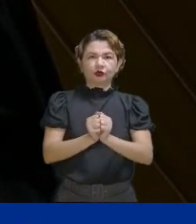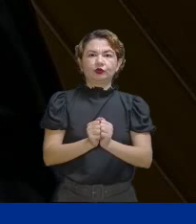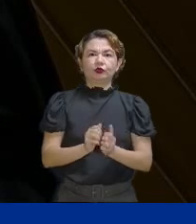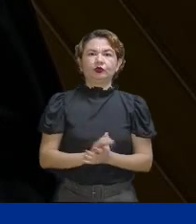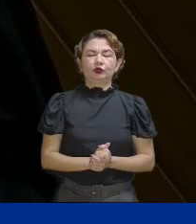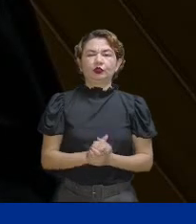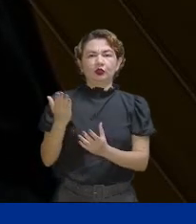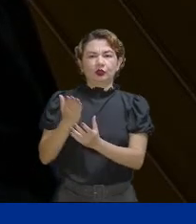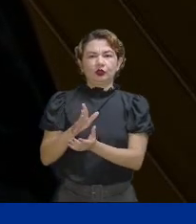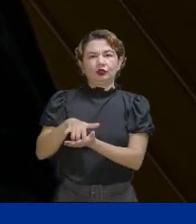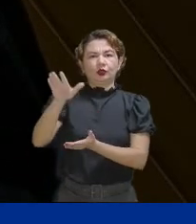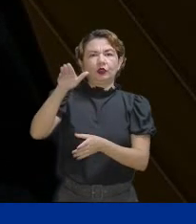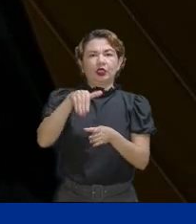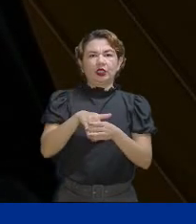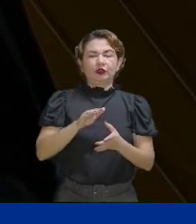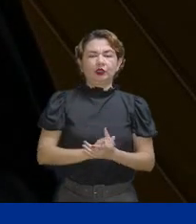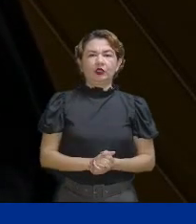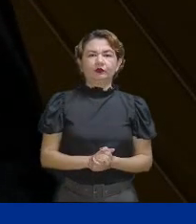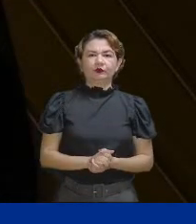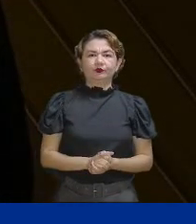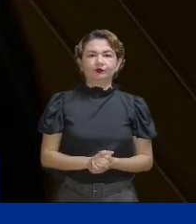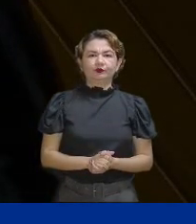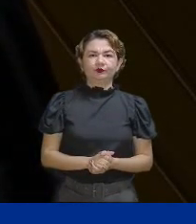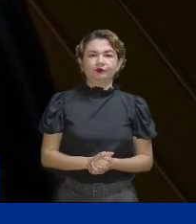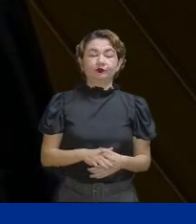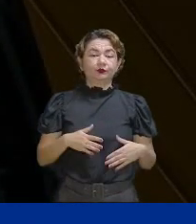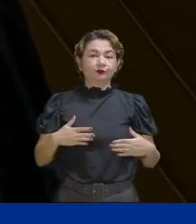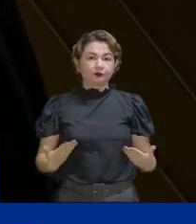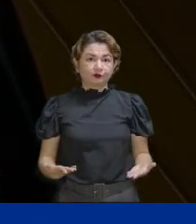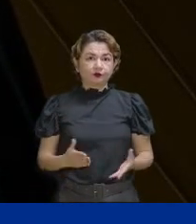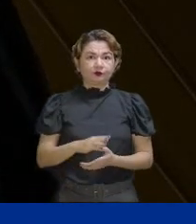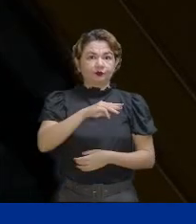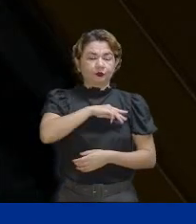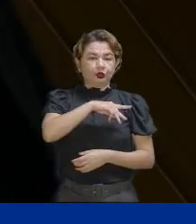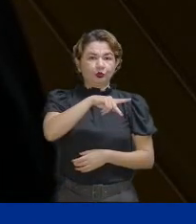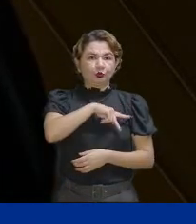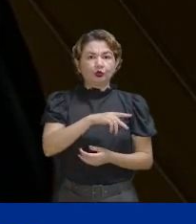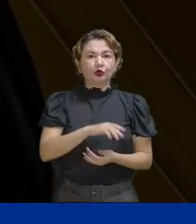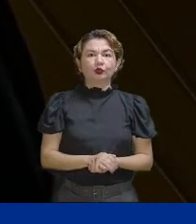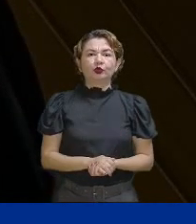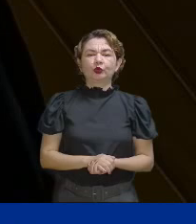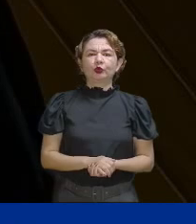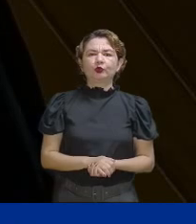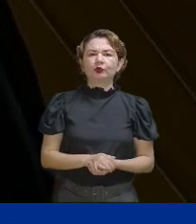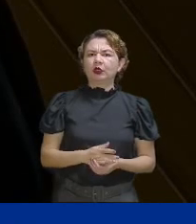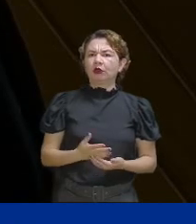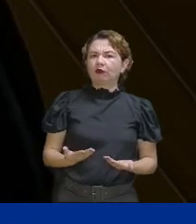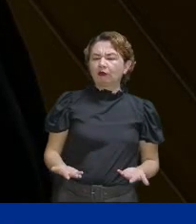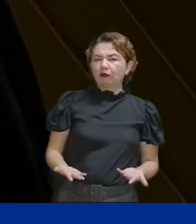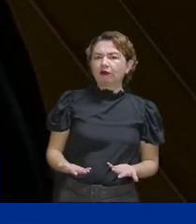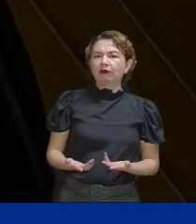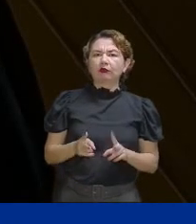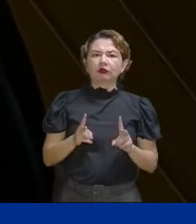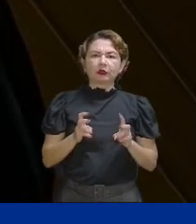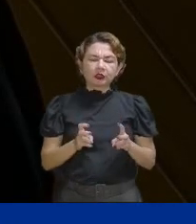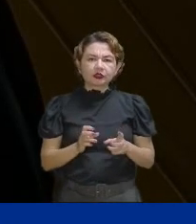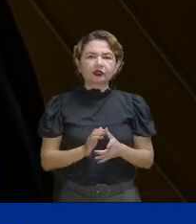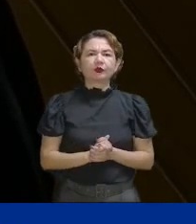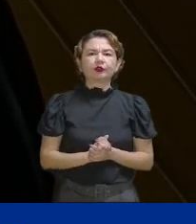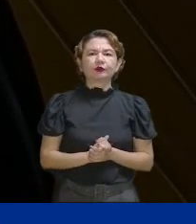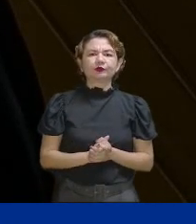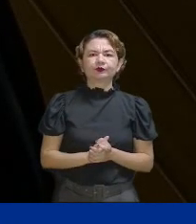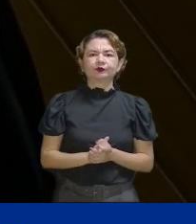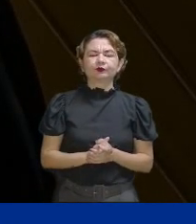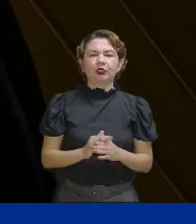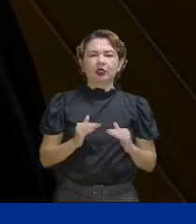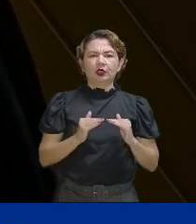presente ação eleitoral. Fecho aspas. Primeiro, o órgão ministerial mencionou que não se considerou a